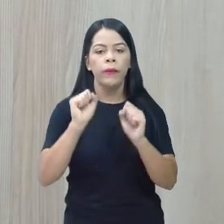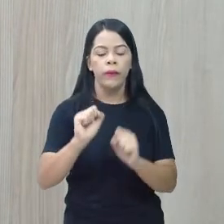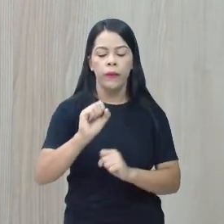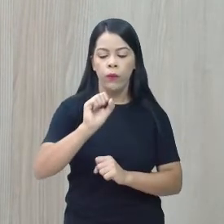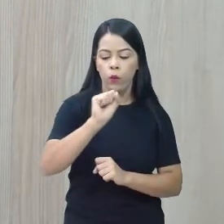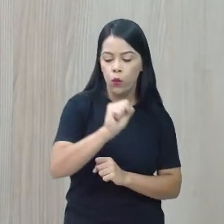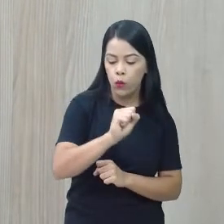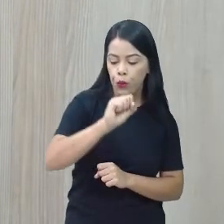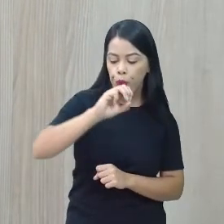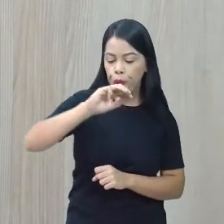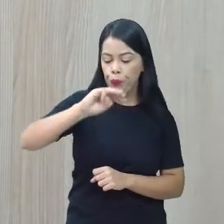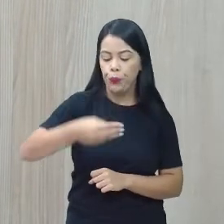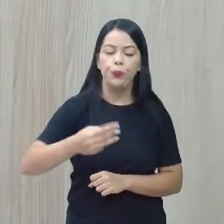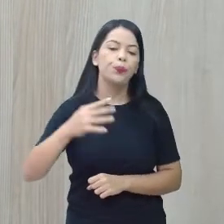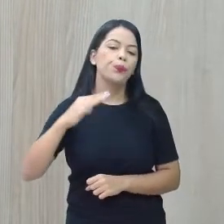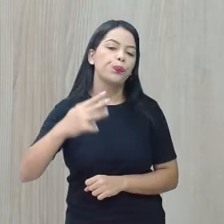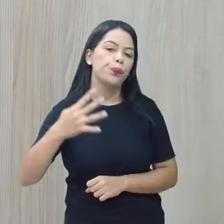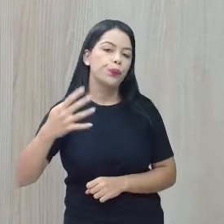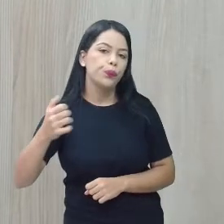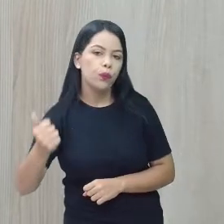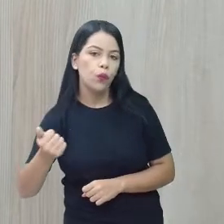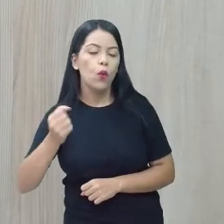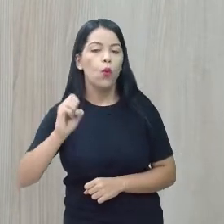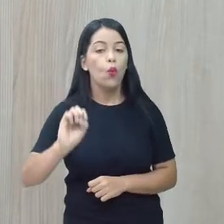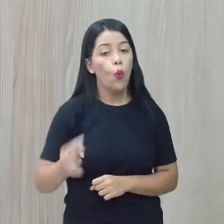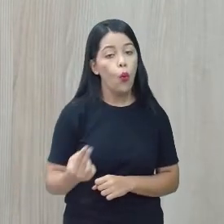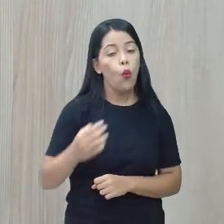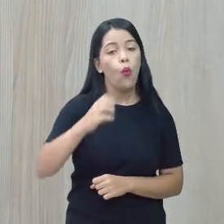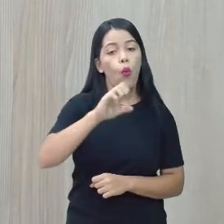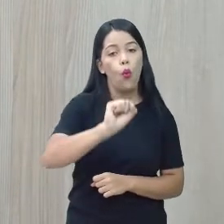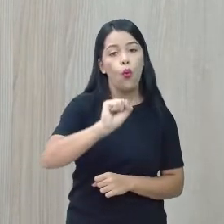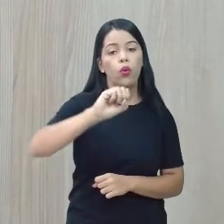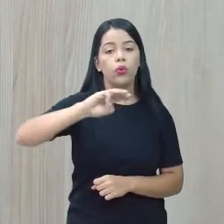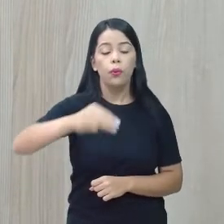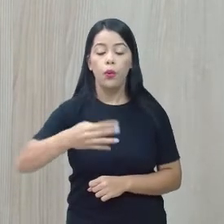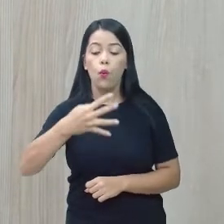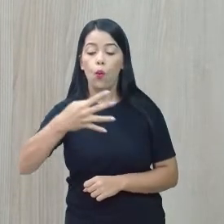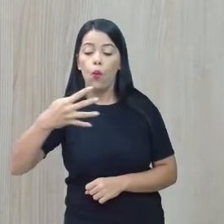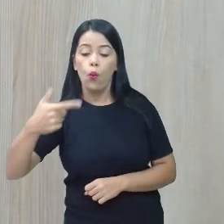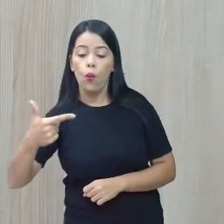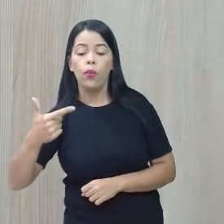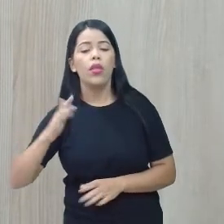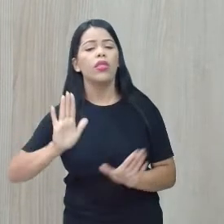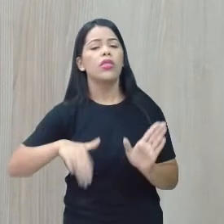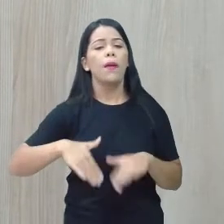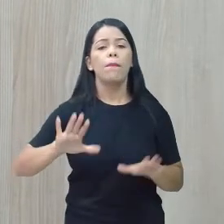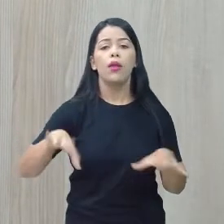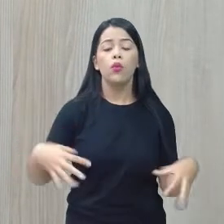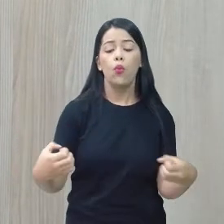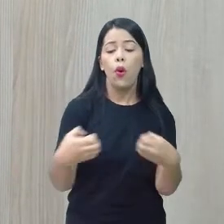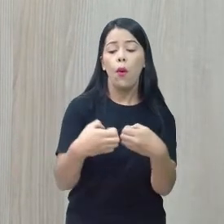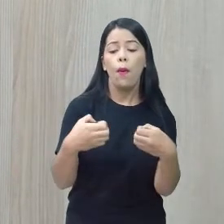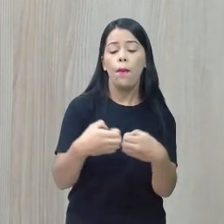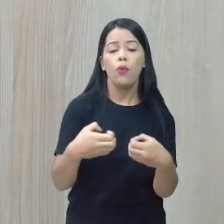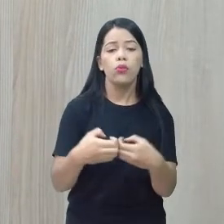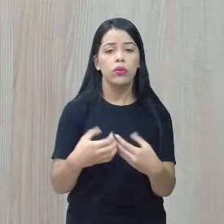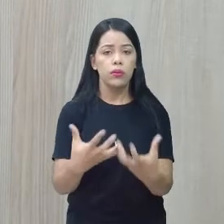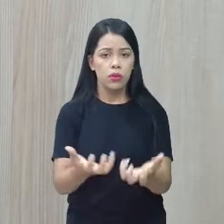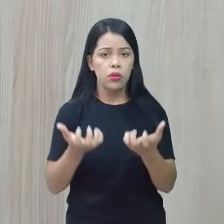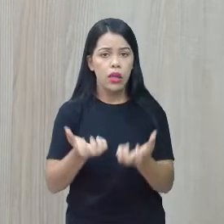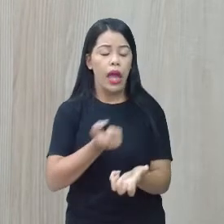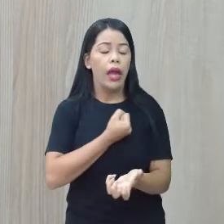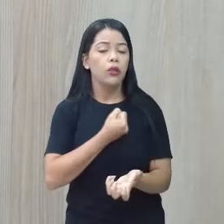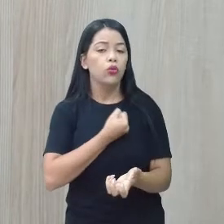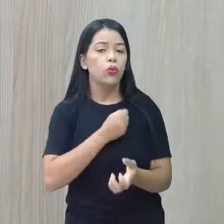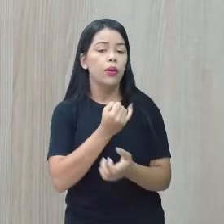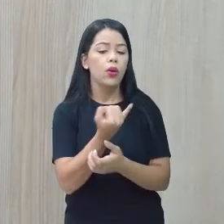8.441 ou 8.442, certo? Isso vai depender muito da aproximação que está sendo feita e da quantidade de